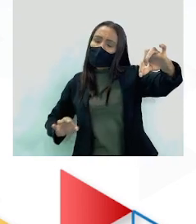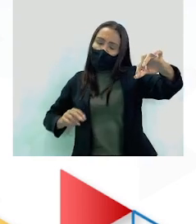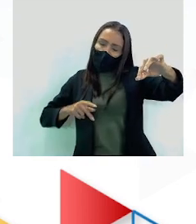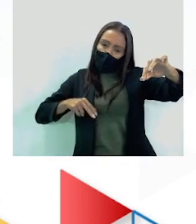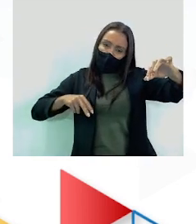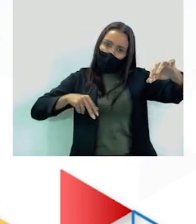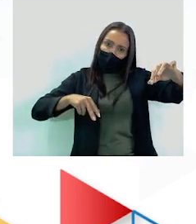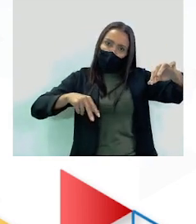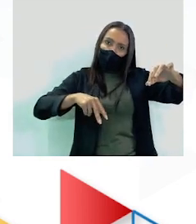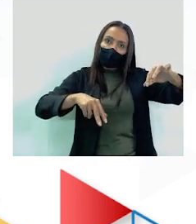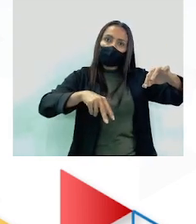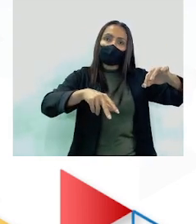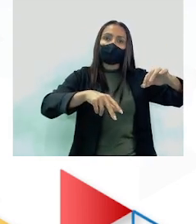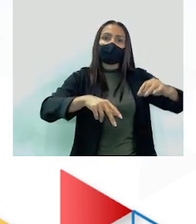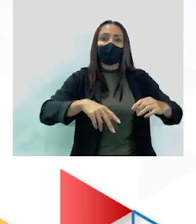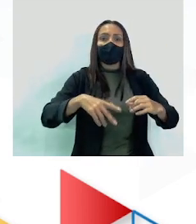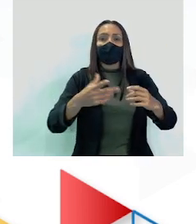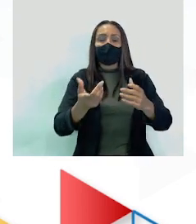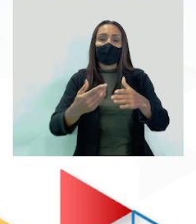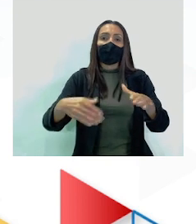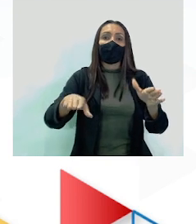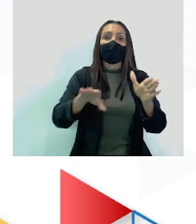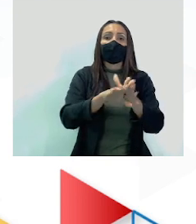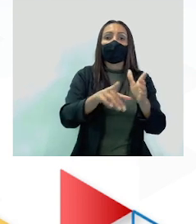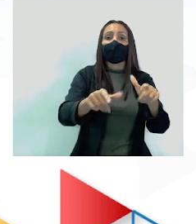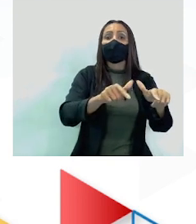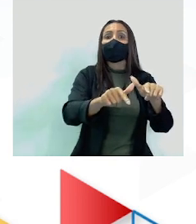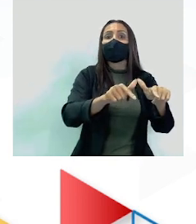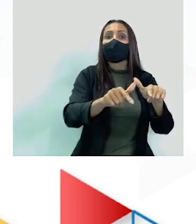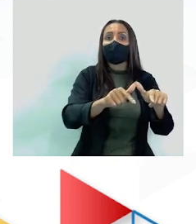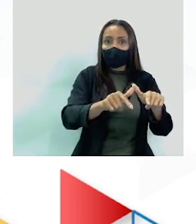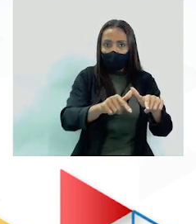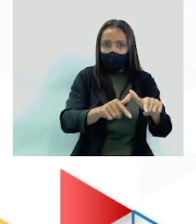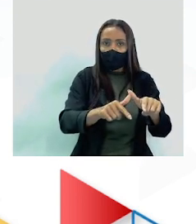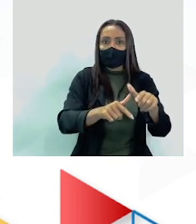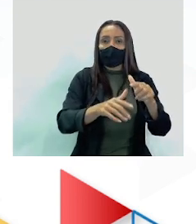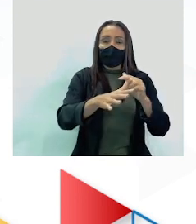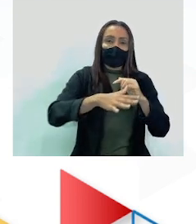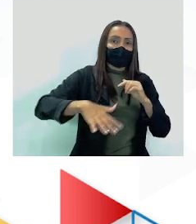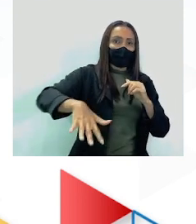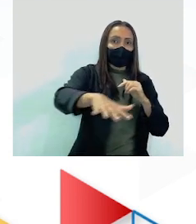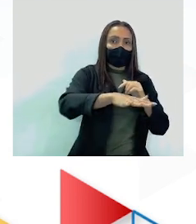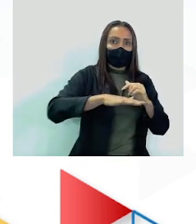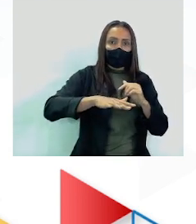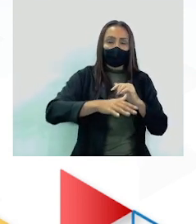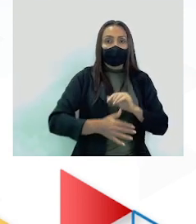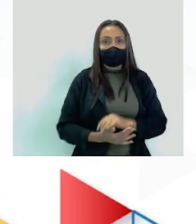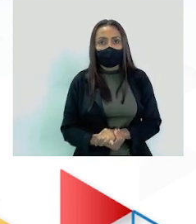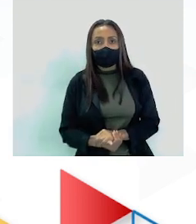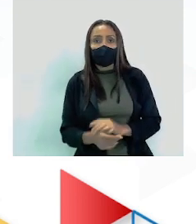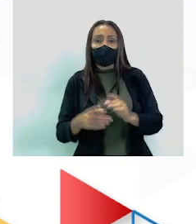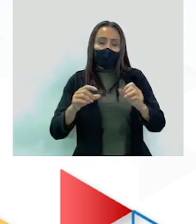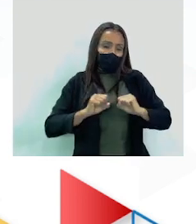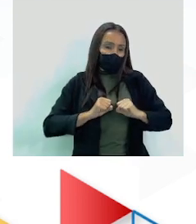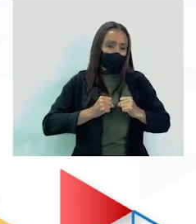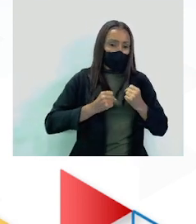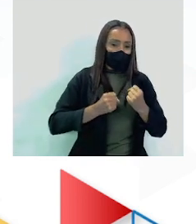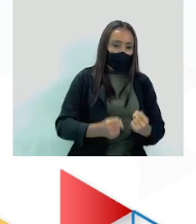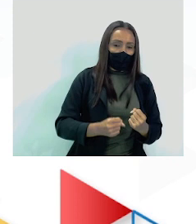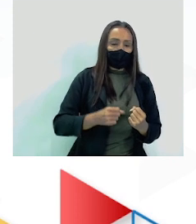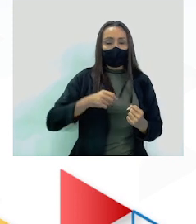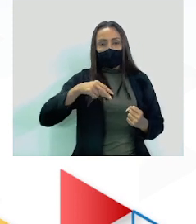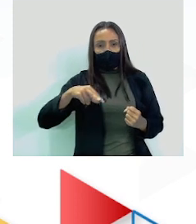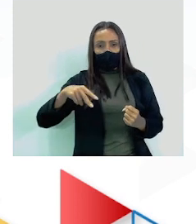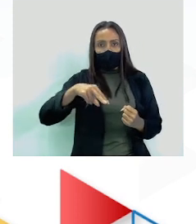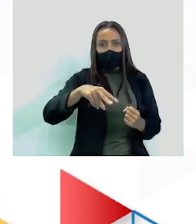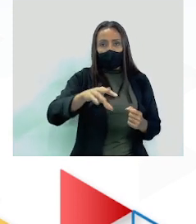pé, para poder chegar nos povos e conquistar aí territórios, né? E aí a esse esforço de caminhar, de se deslocar